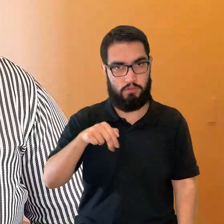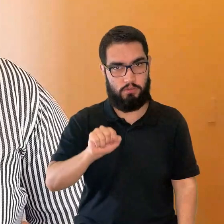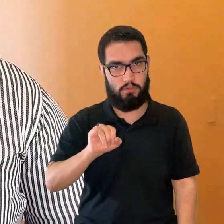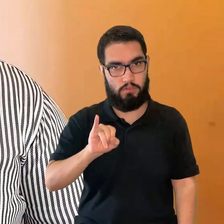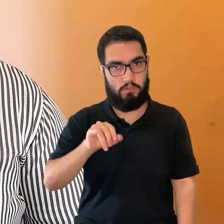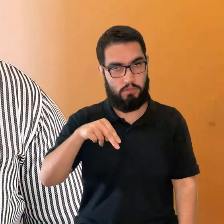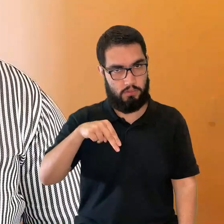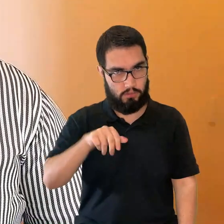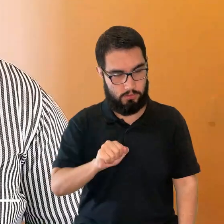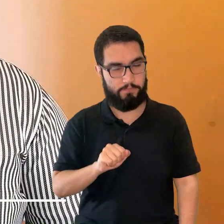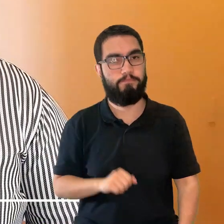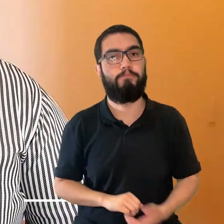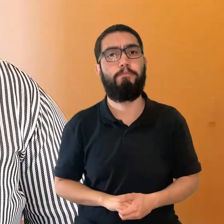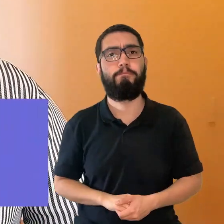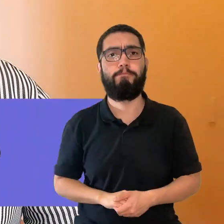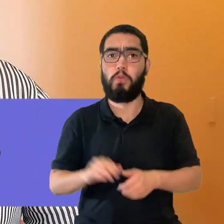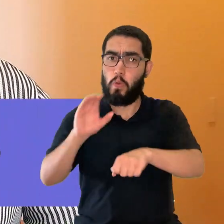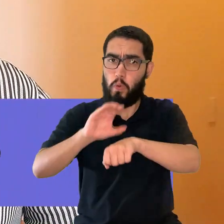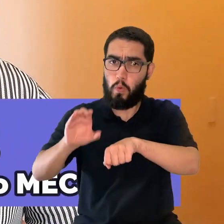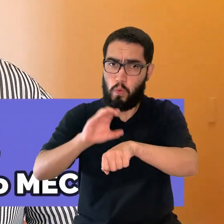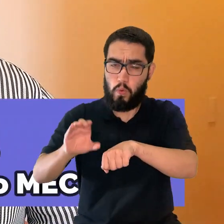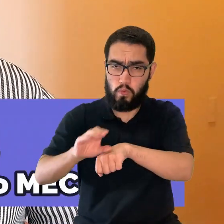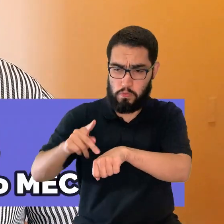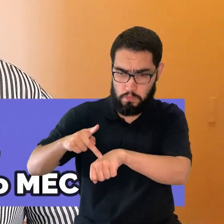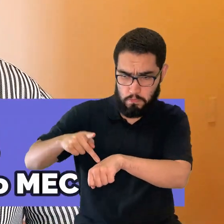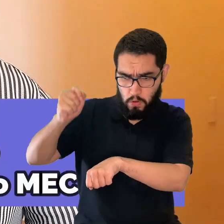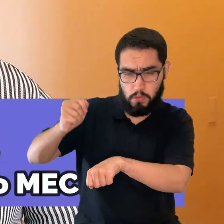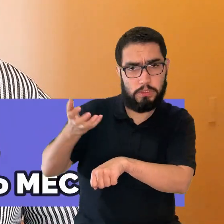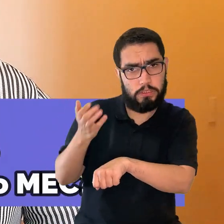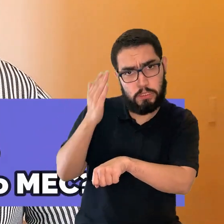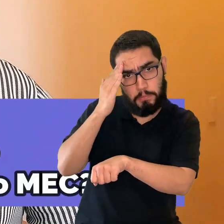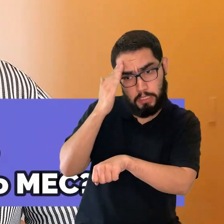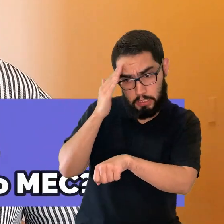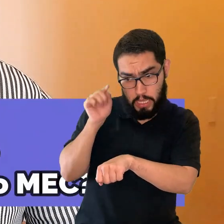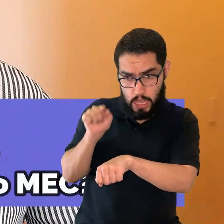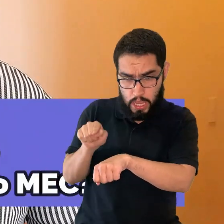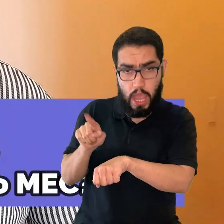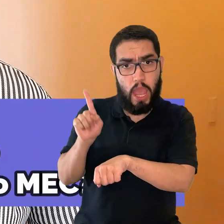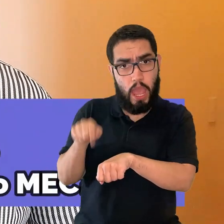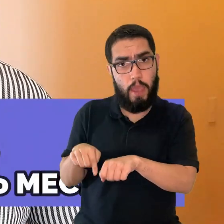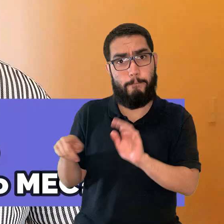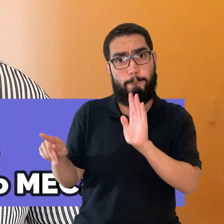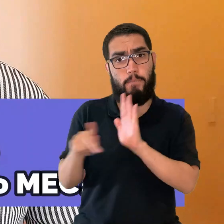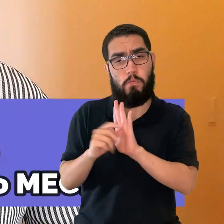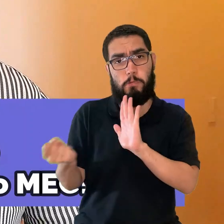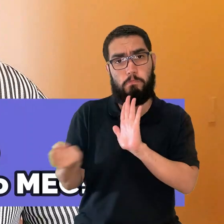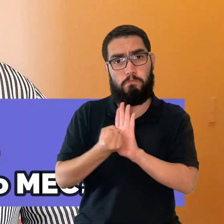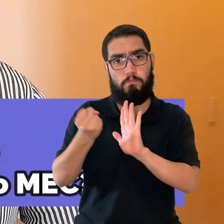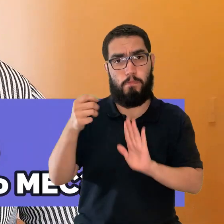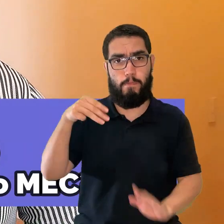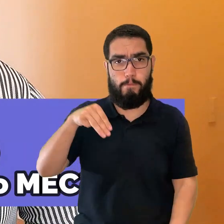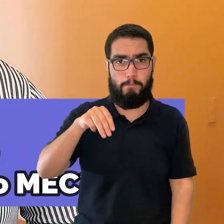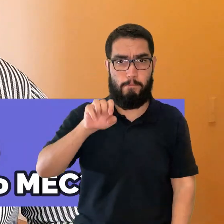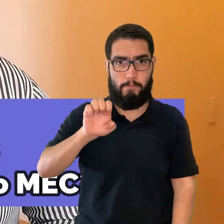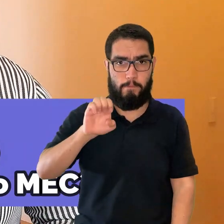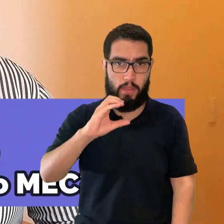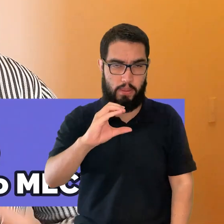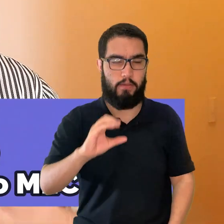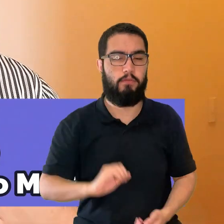Silva. Eu gostaria de saber se esse curso de pós-graduação em Libras é reconhecido pelo